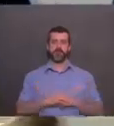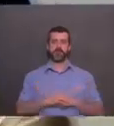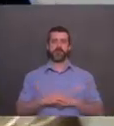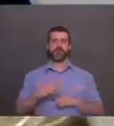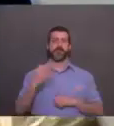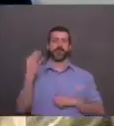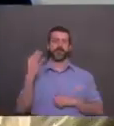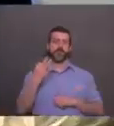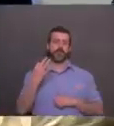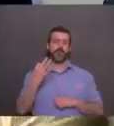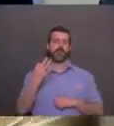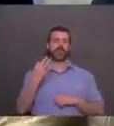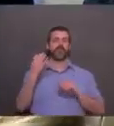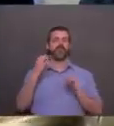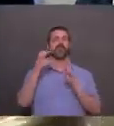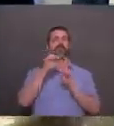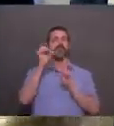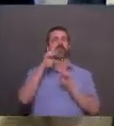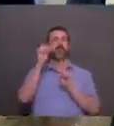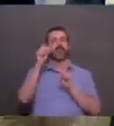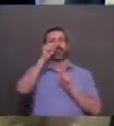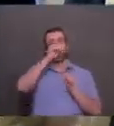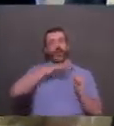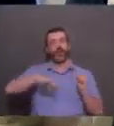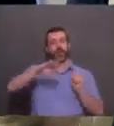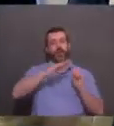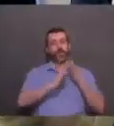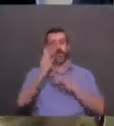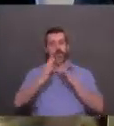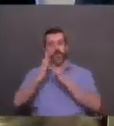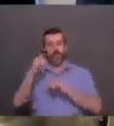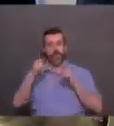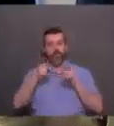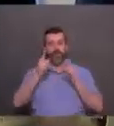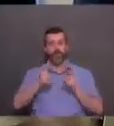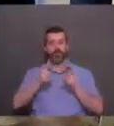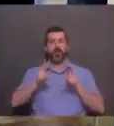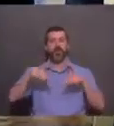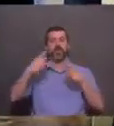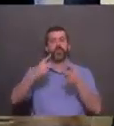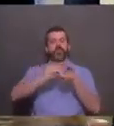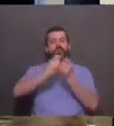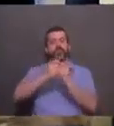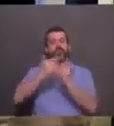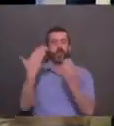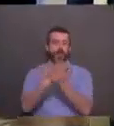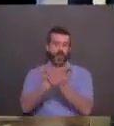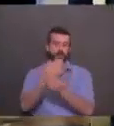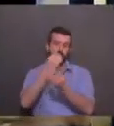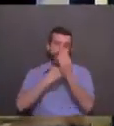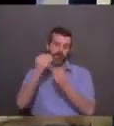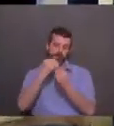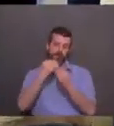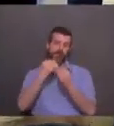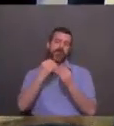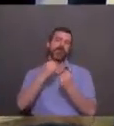desde o dom do trigo semeado no campo até ao pão como alimento, há todo um processo de